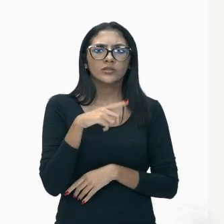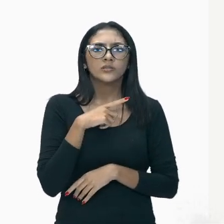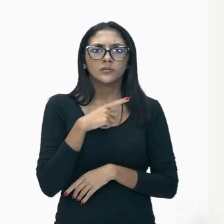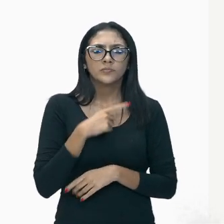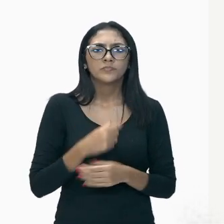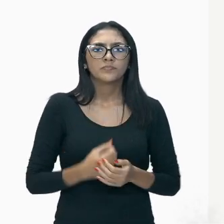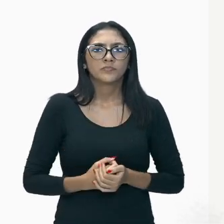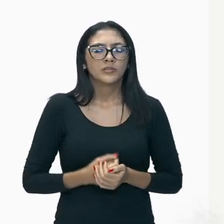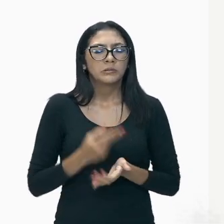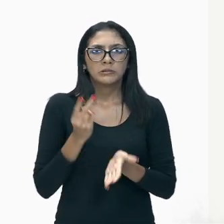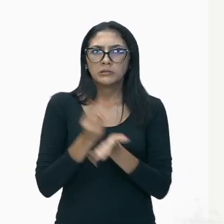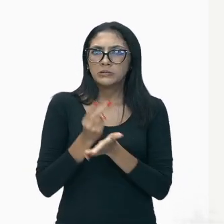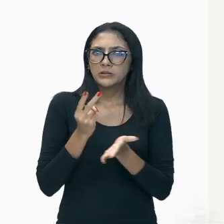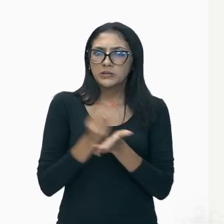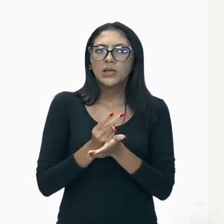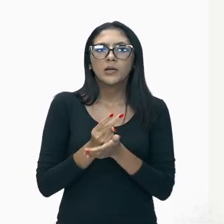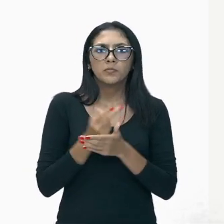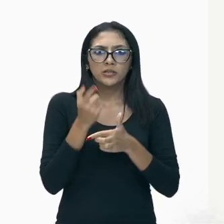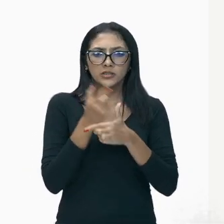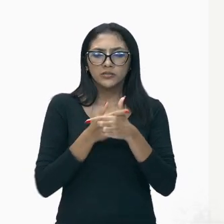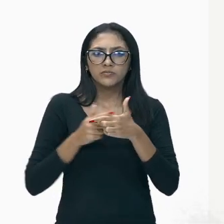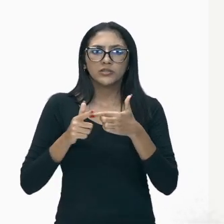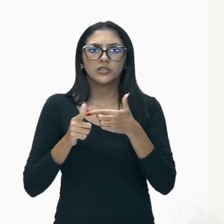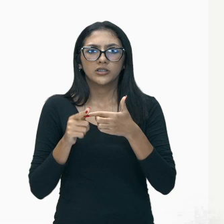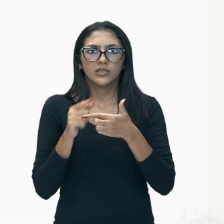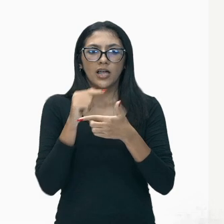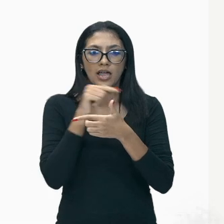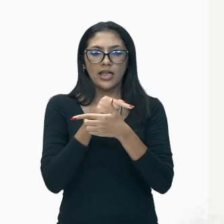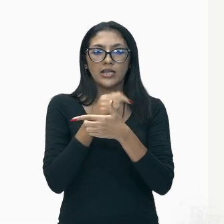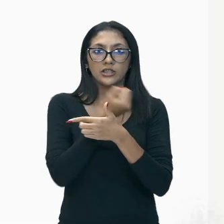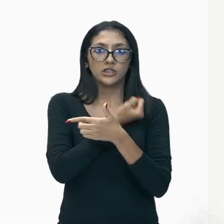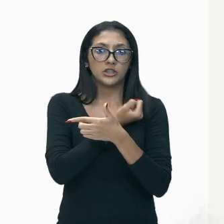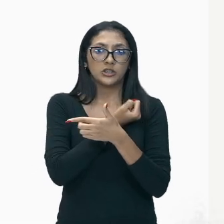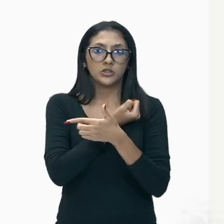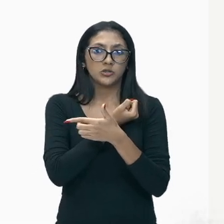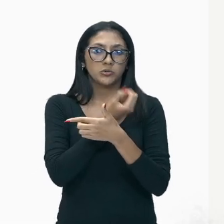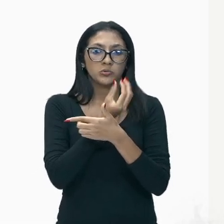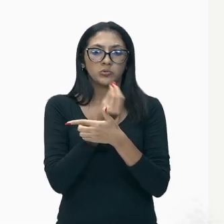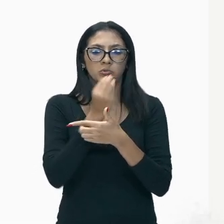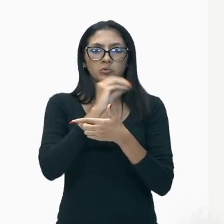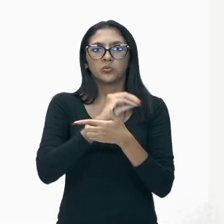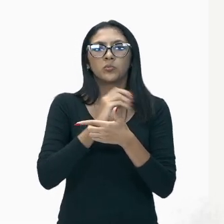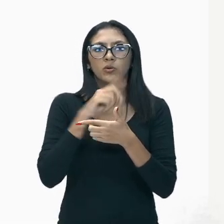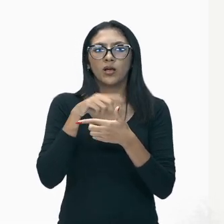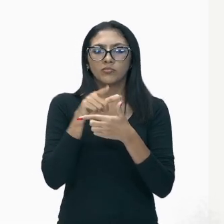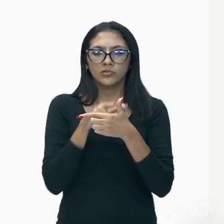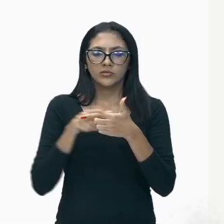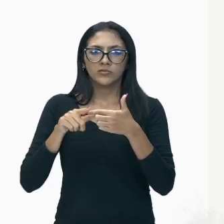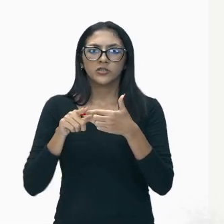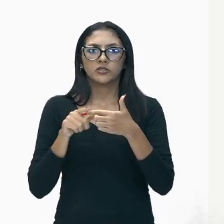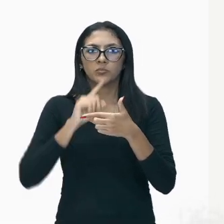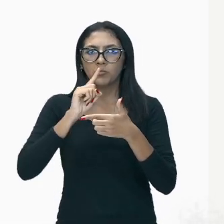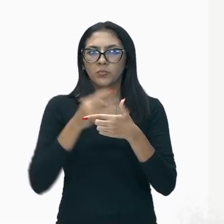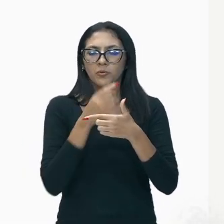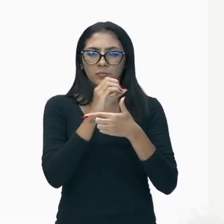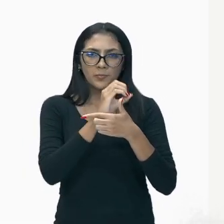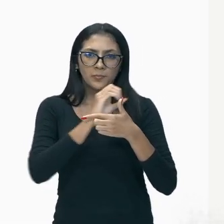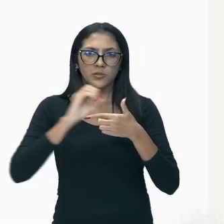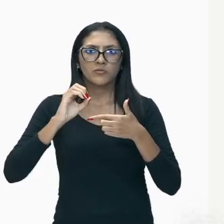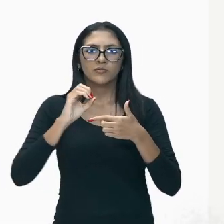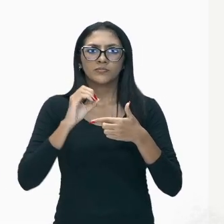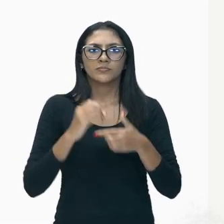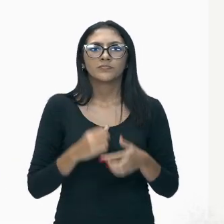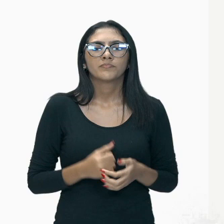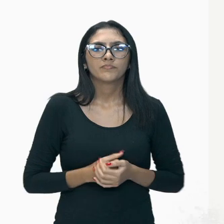sempre irei dividir por 1000, porque o quilo equivale a 1000. Aí aqui,